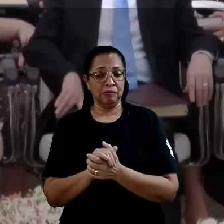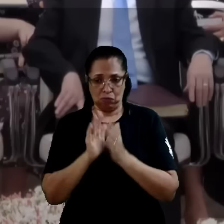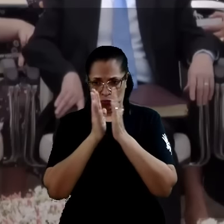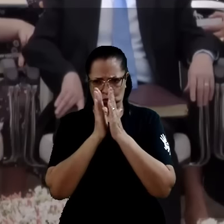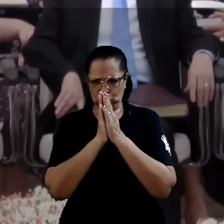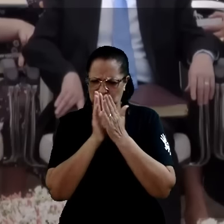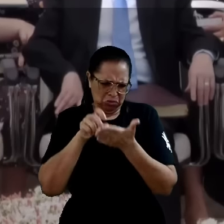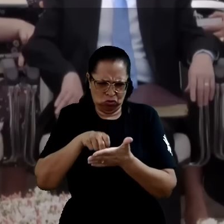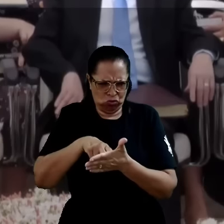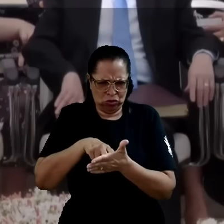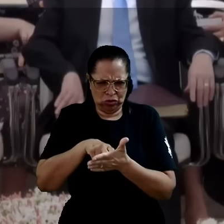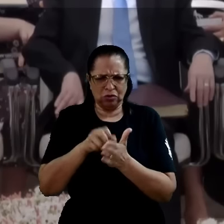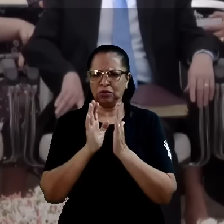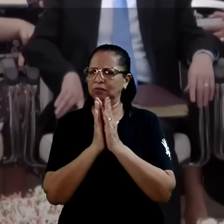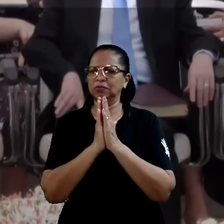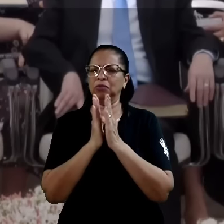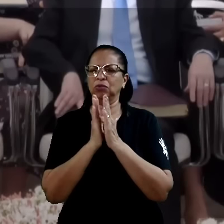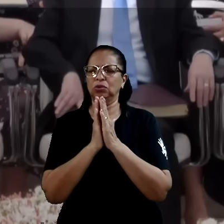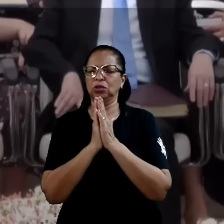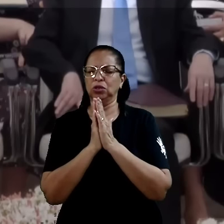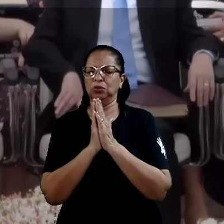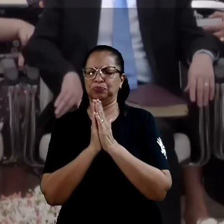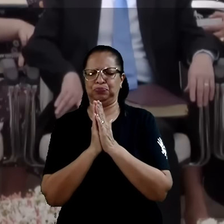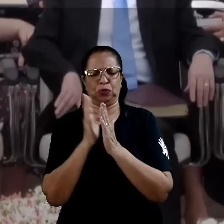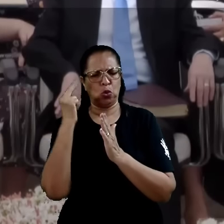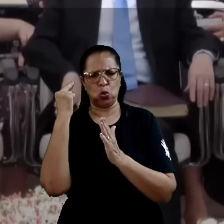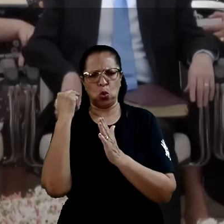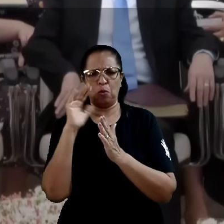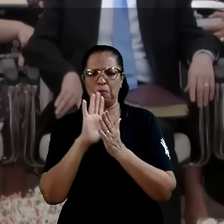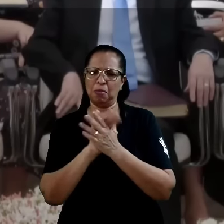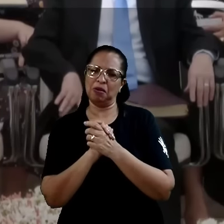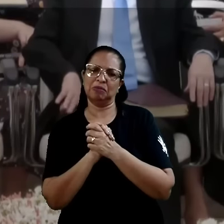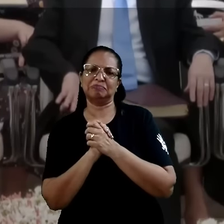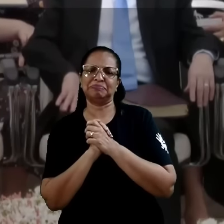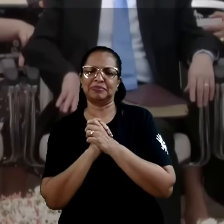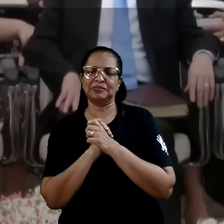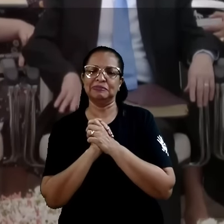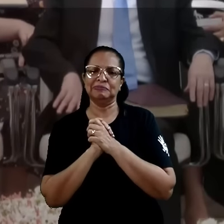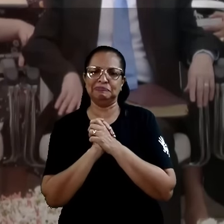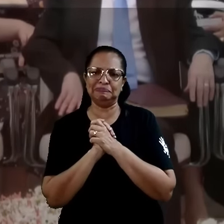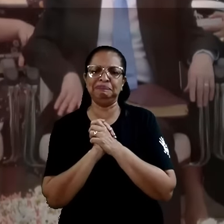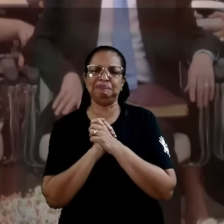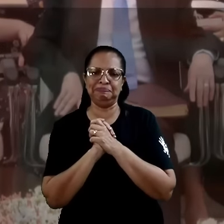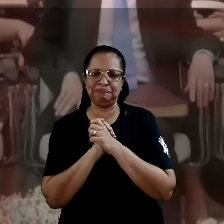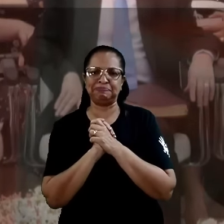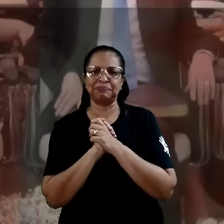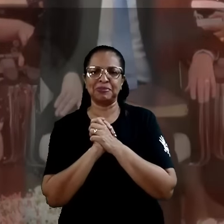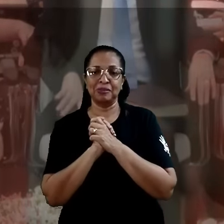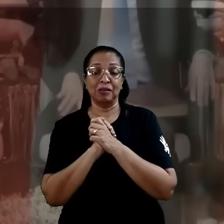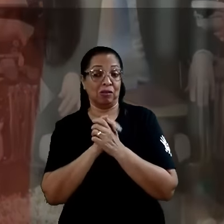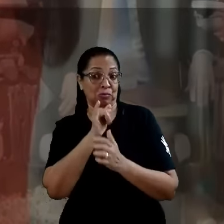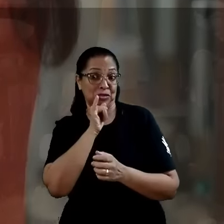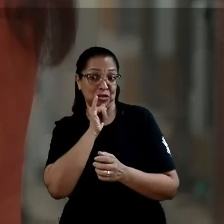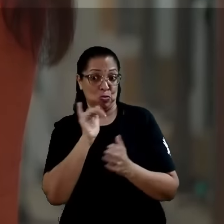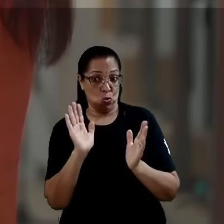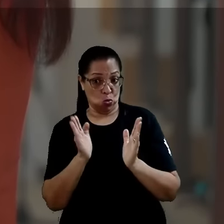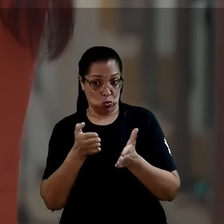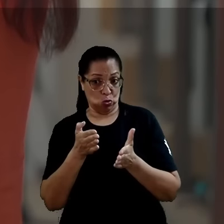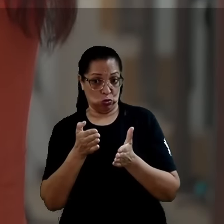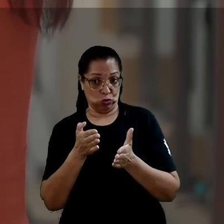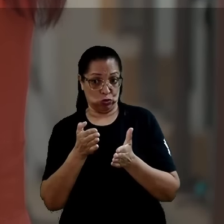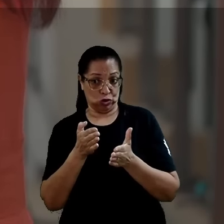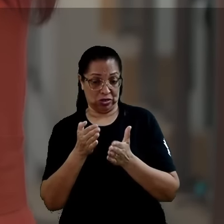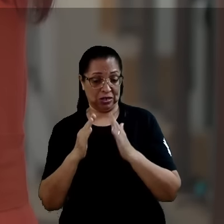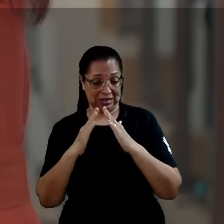11 Hoje saí não sei que horas meio meio e vamos retornar também às 11